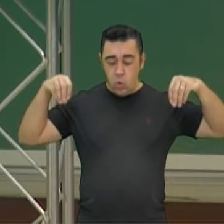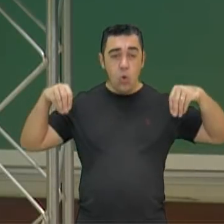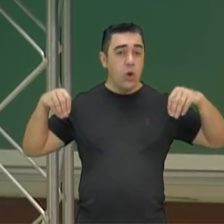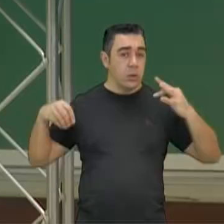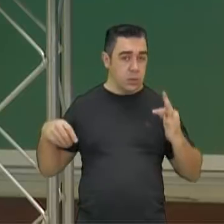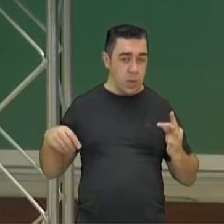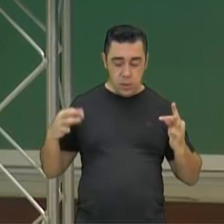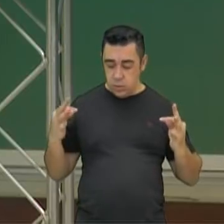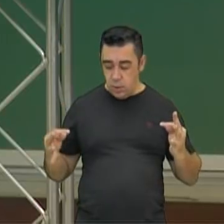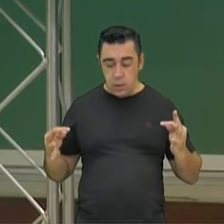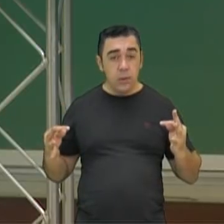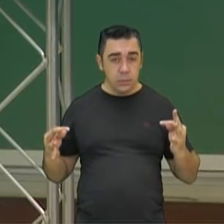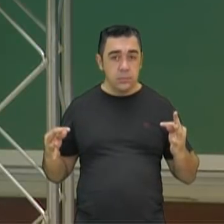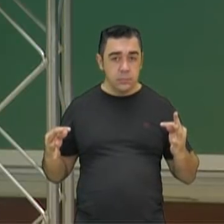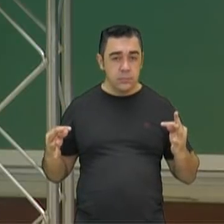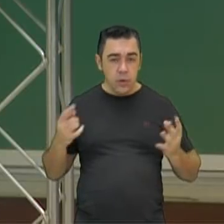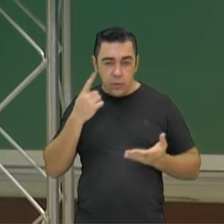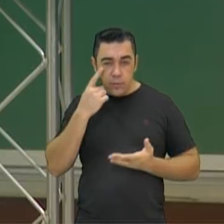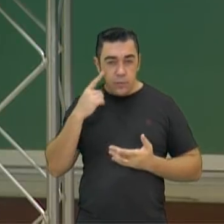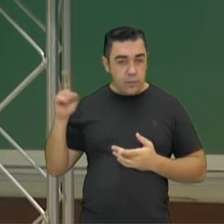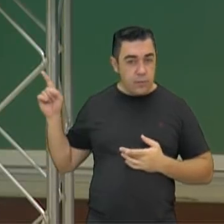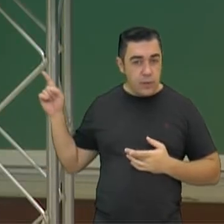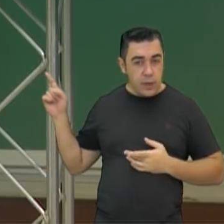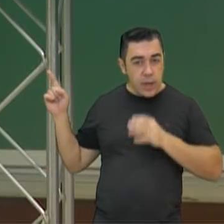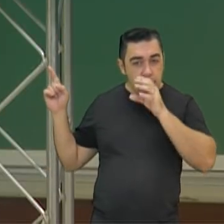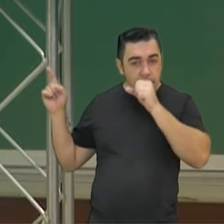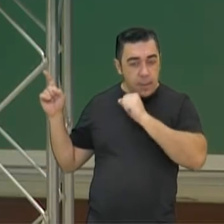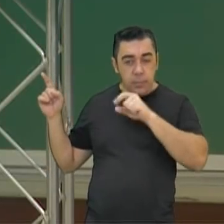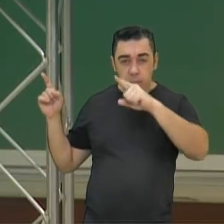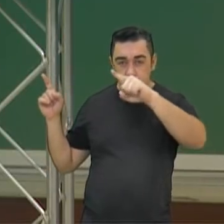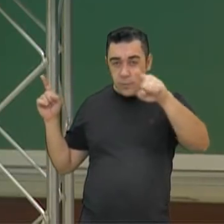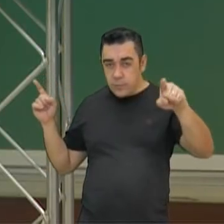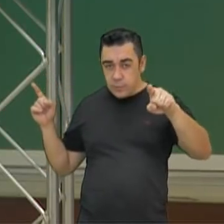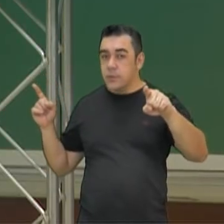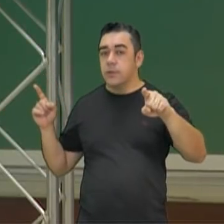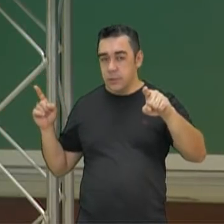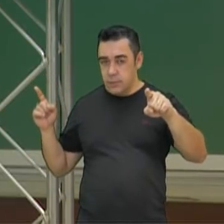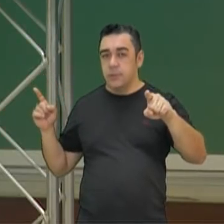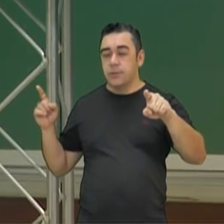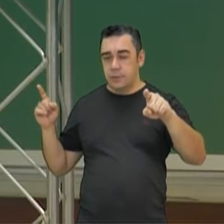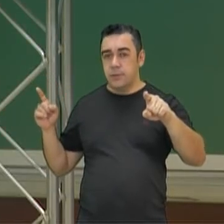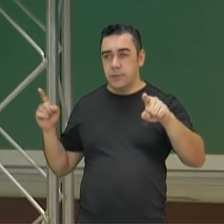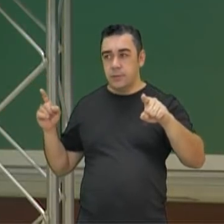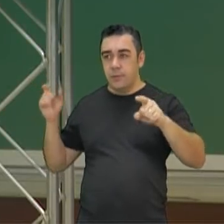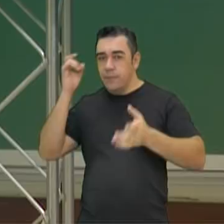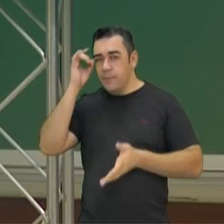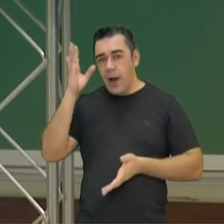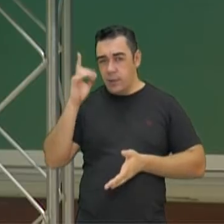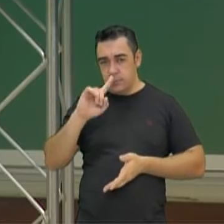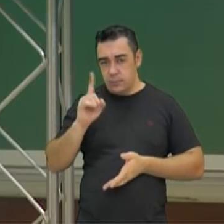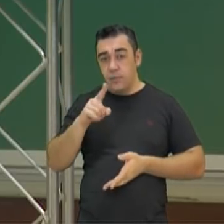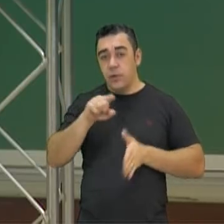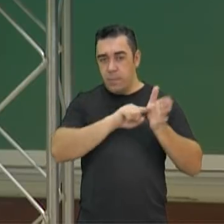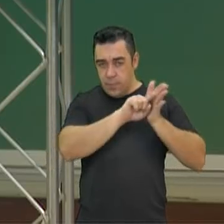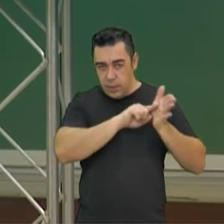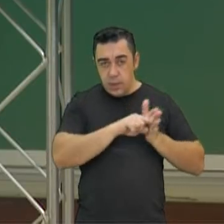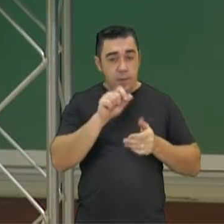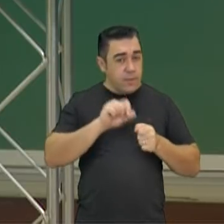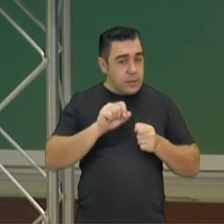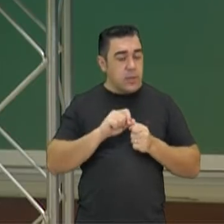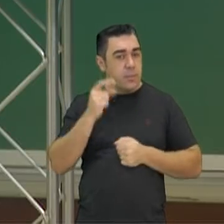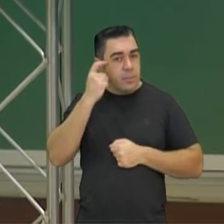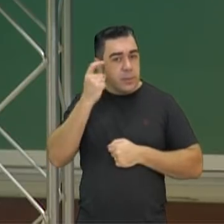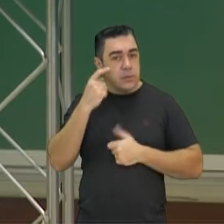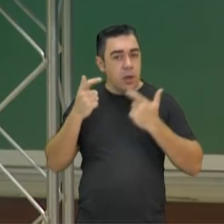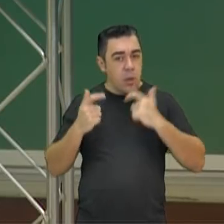torre? Né? Eu passei até rápido ali a posição do tabuleiro ali para vocês não ficar tão fácil de atividade. Então, eu quero que vocês pensem um